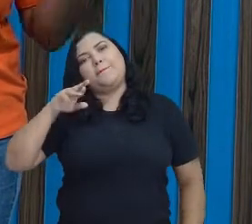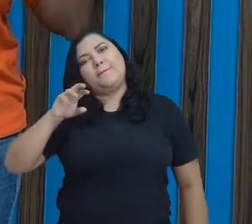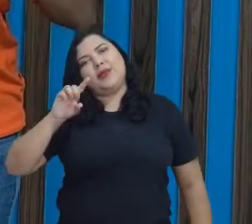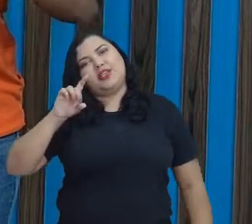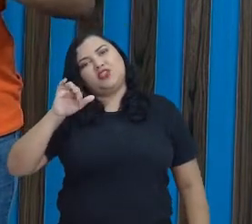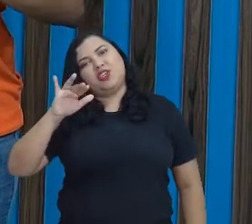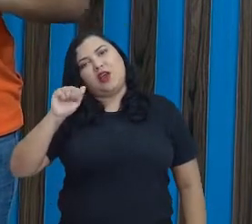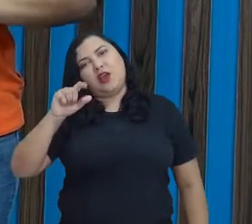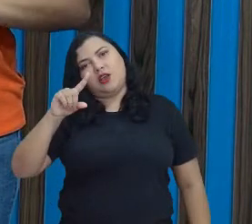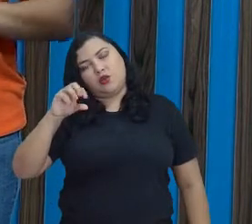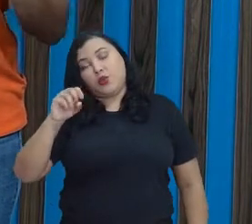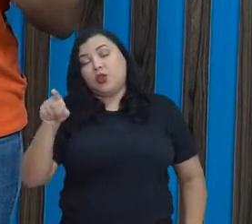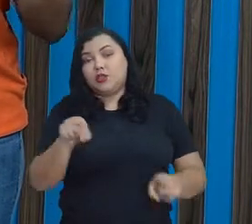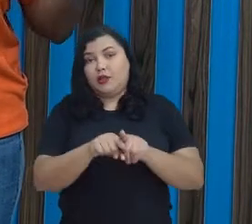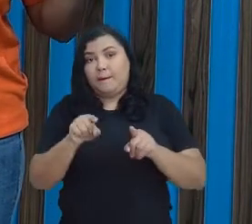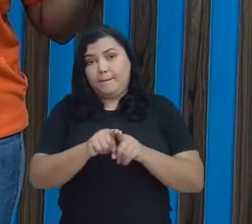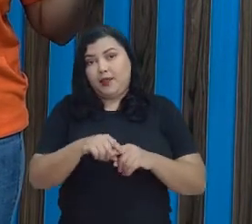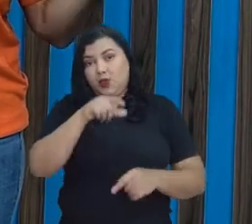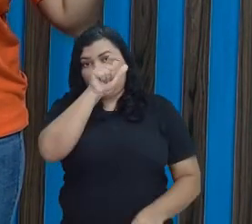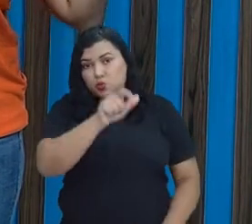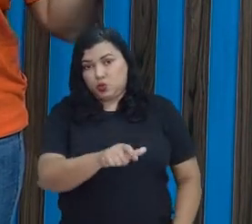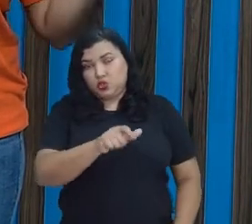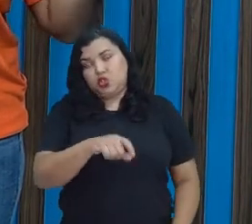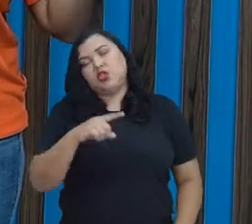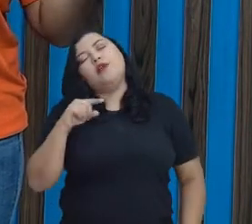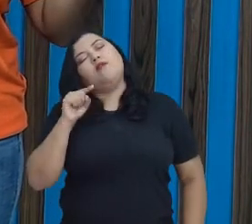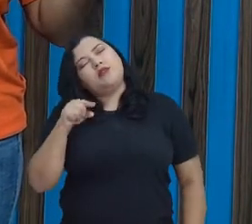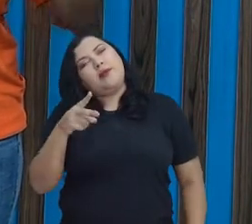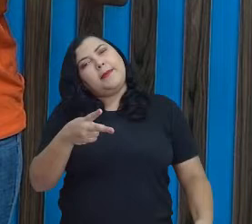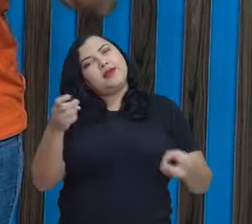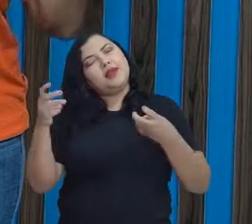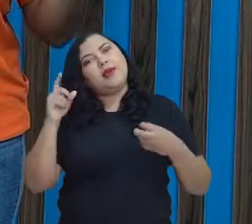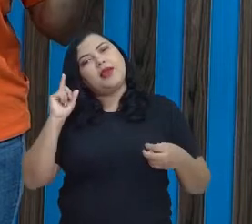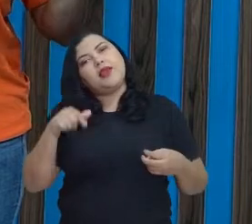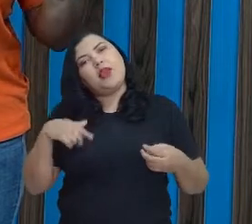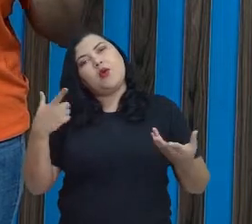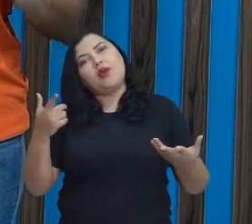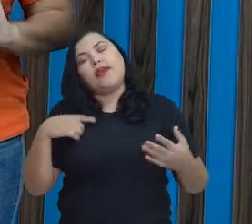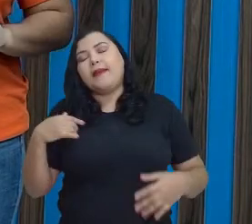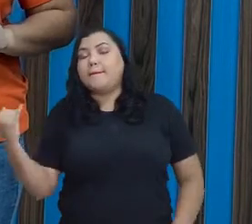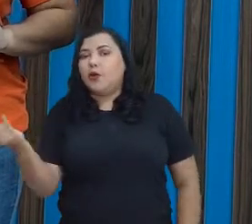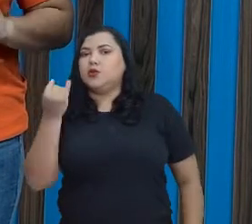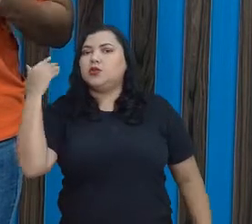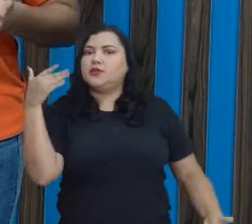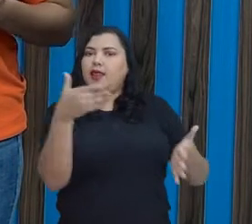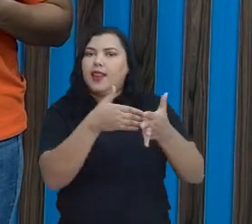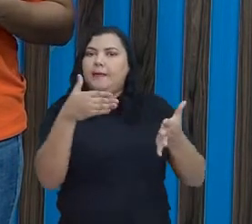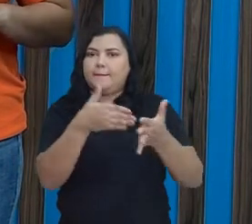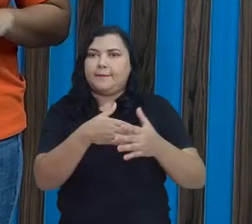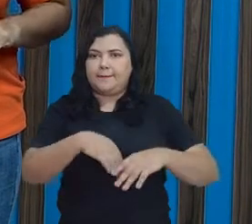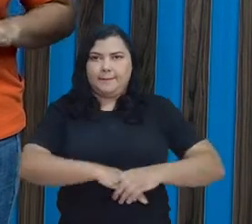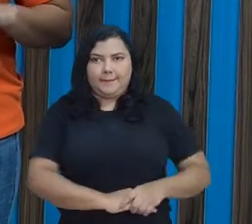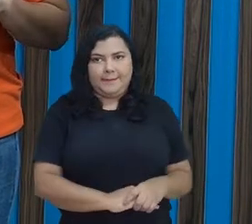sujeito, vocês vão percebendo que é essencial que a gente delimite sujeito, predicado e verbo.